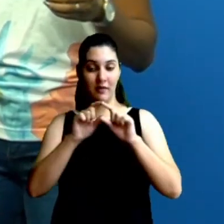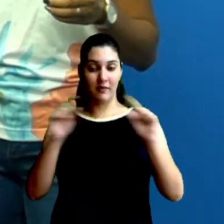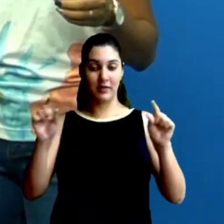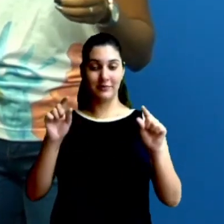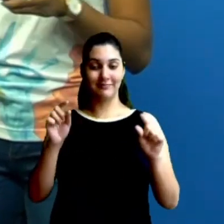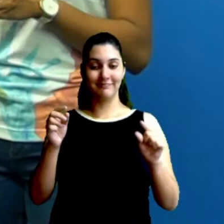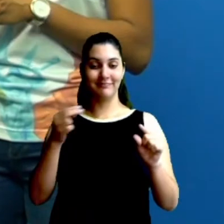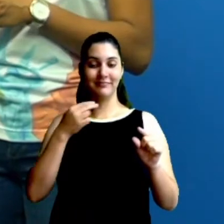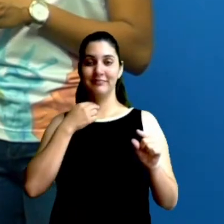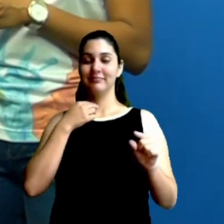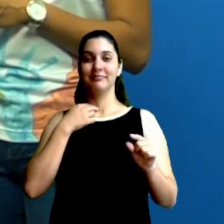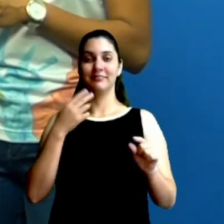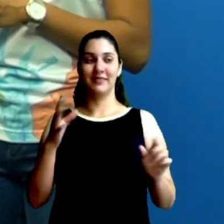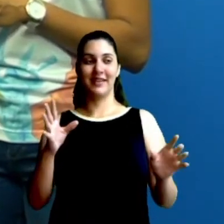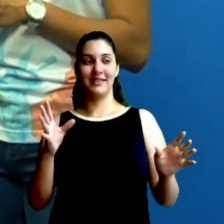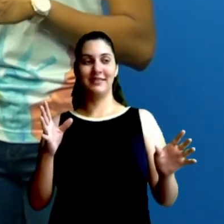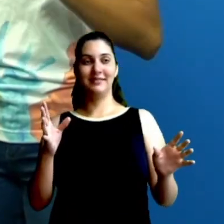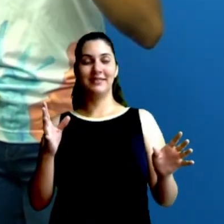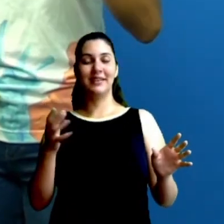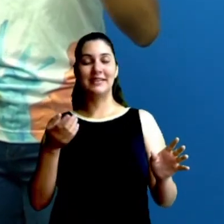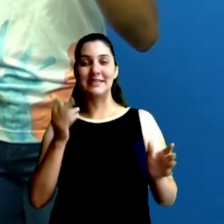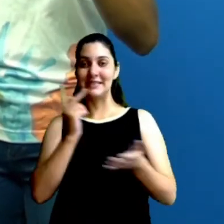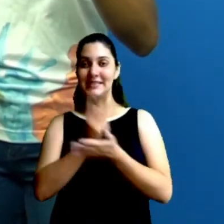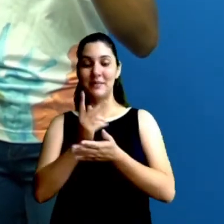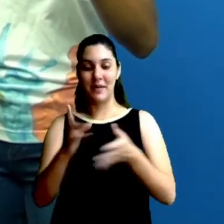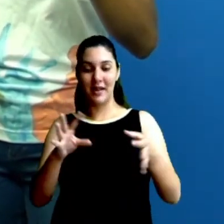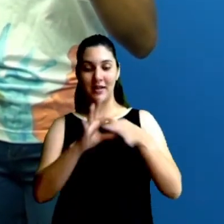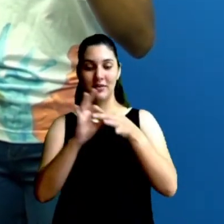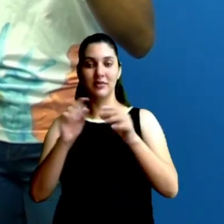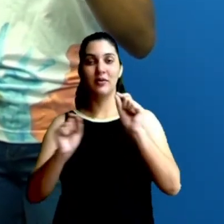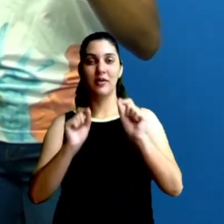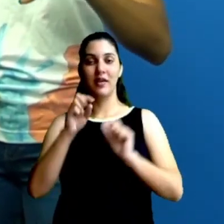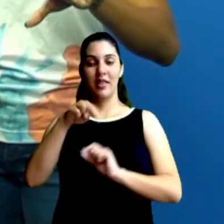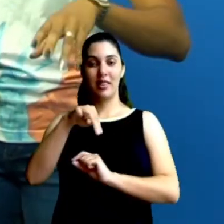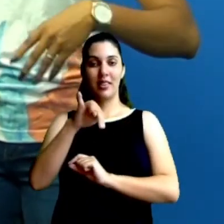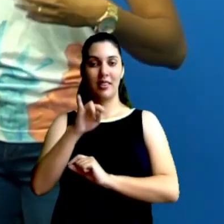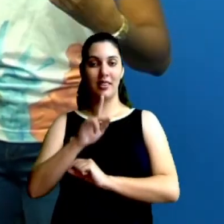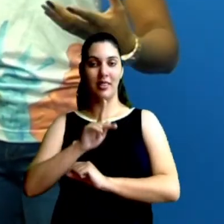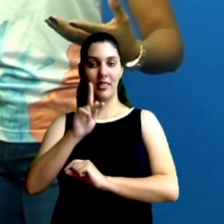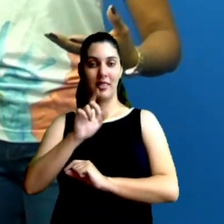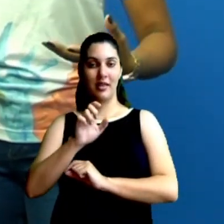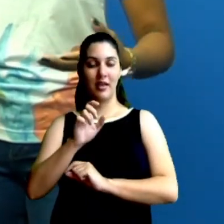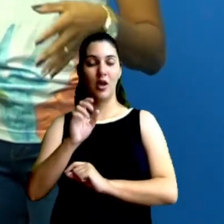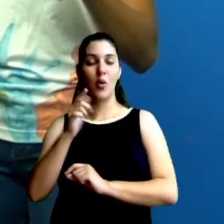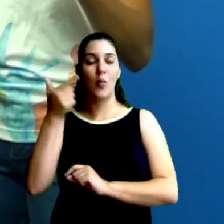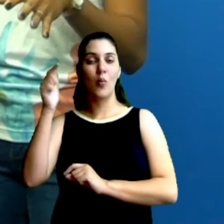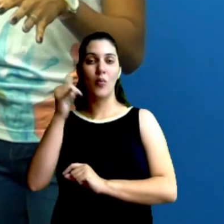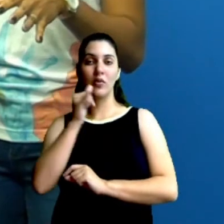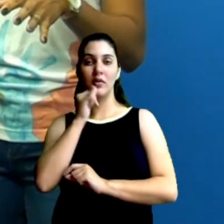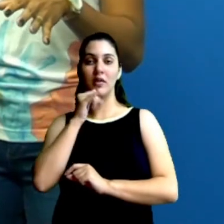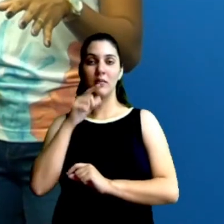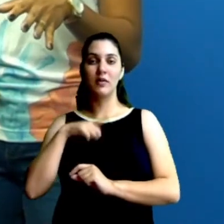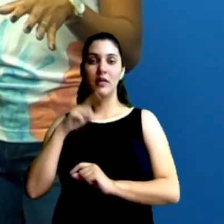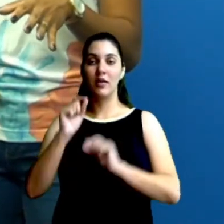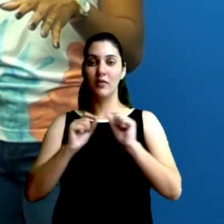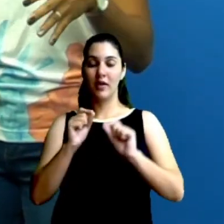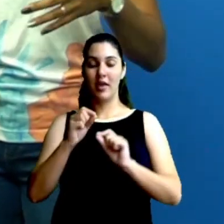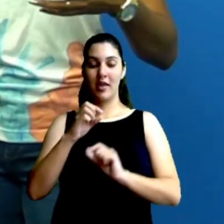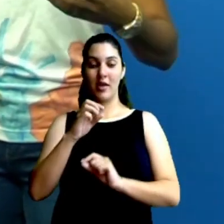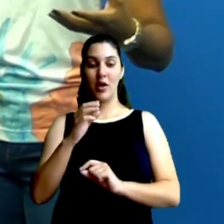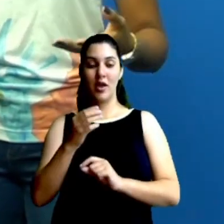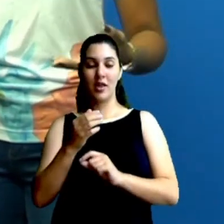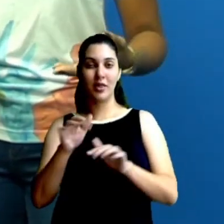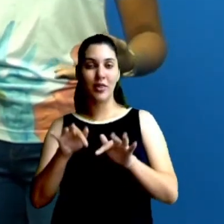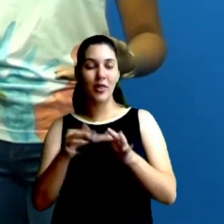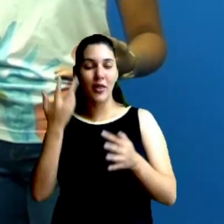não associar a quem? A Nike. Outro exemplo que a gente tem, e até é bem comum, é o McDonald's. Então a